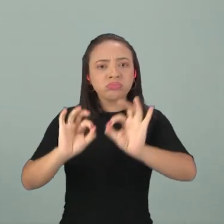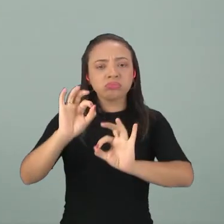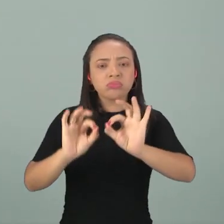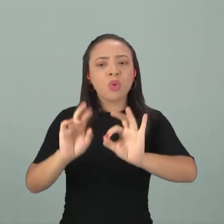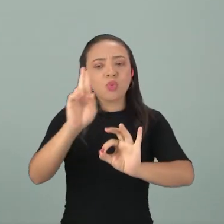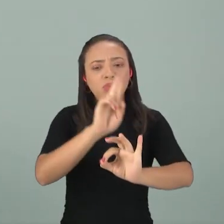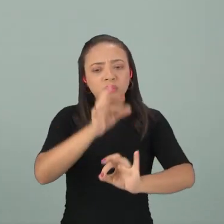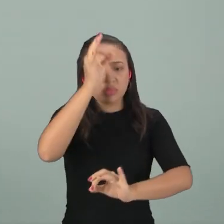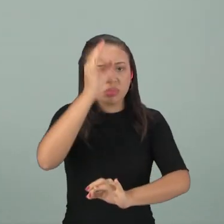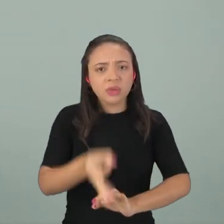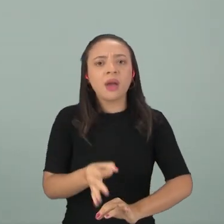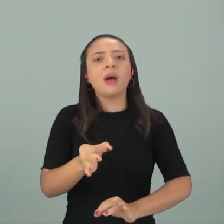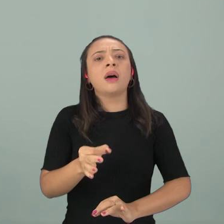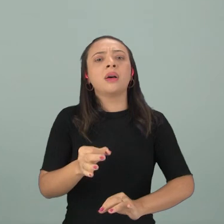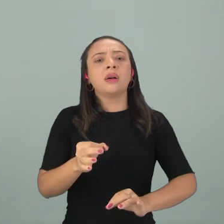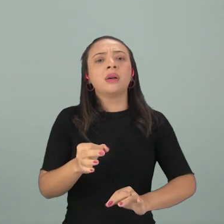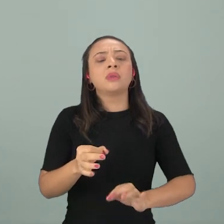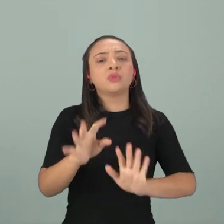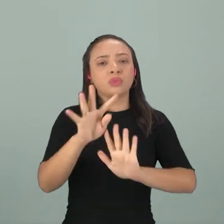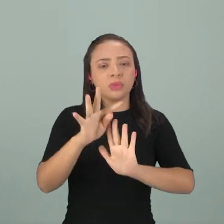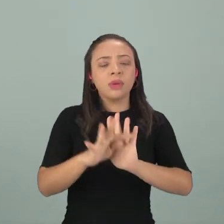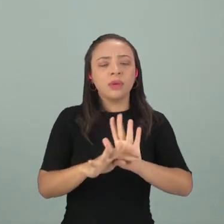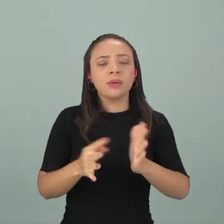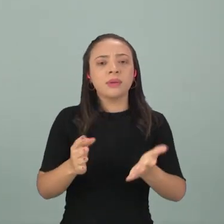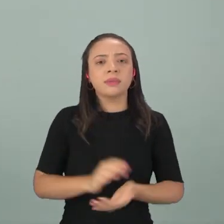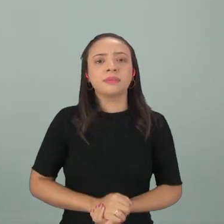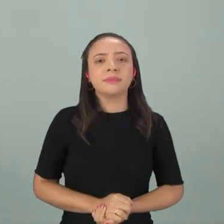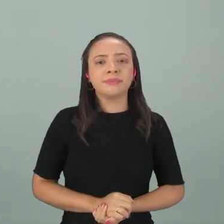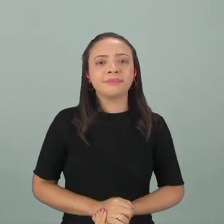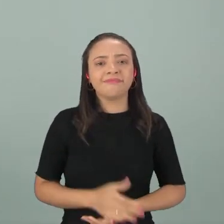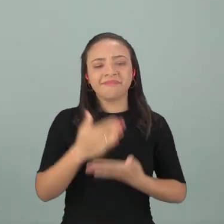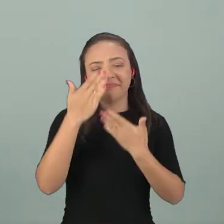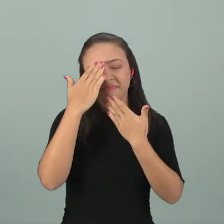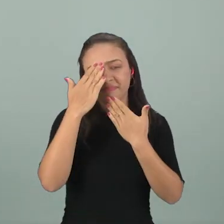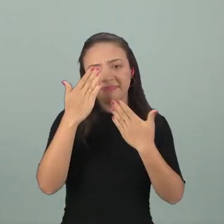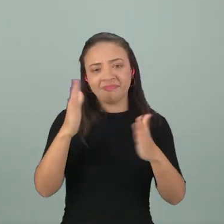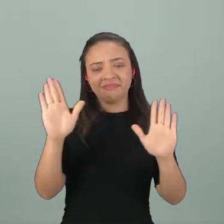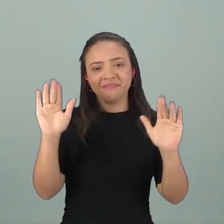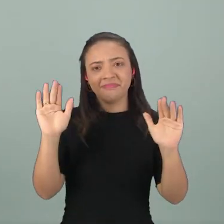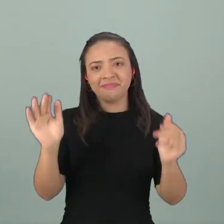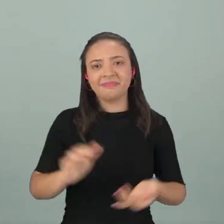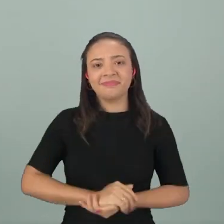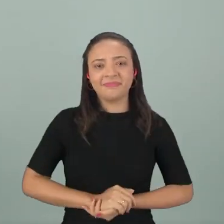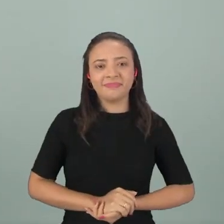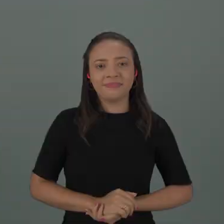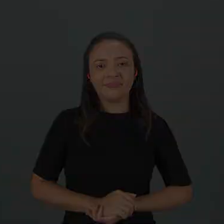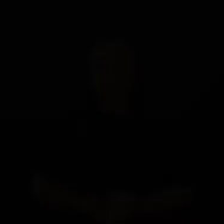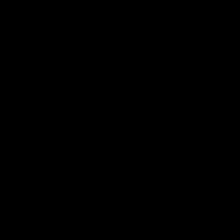uso, né? Fazerem um bom uso nos textos de vocês. No mais, obrigada. Tchau, tchau.